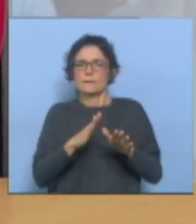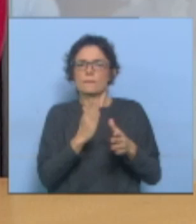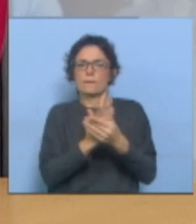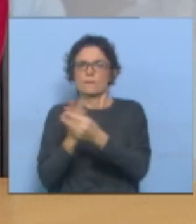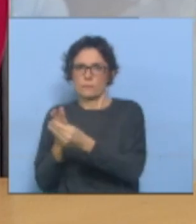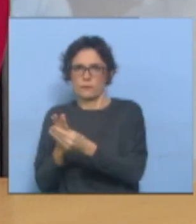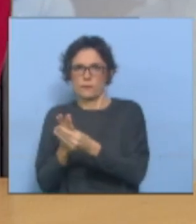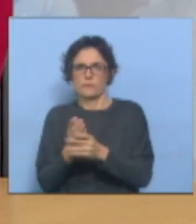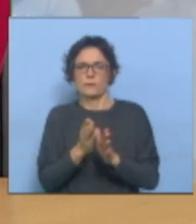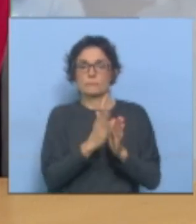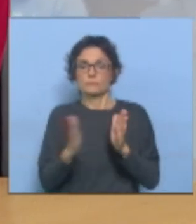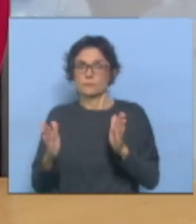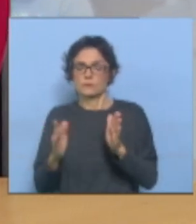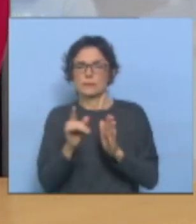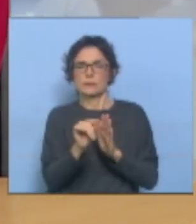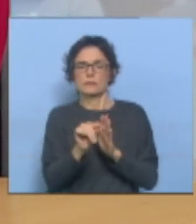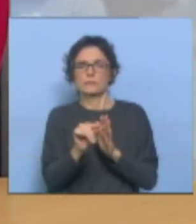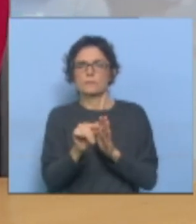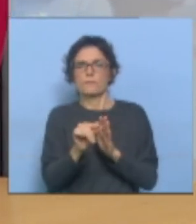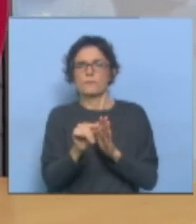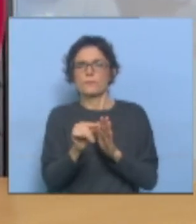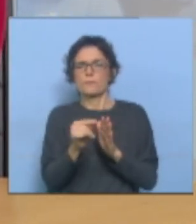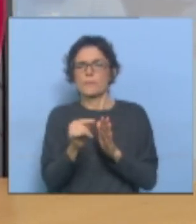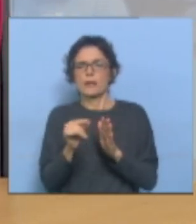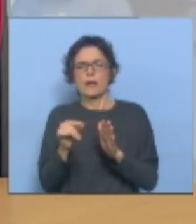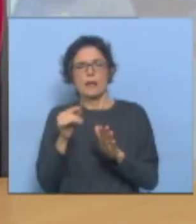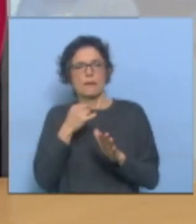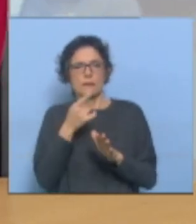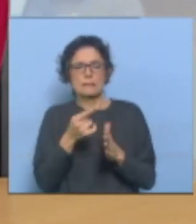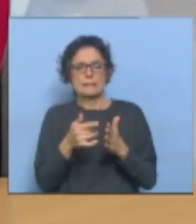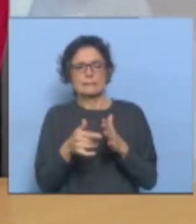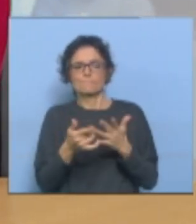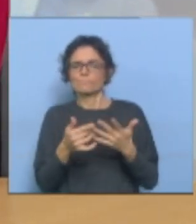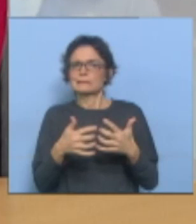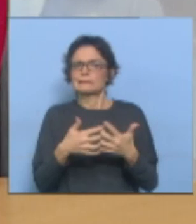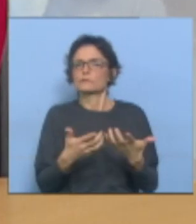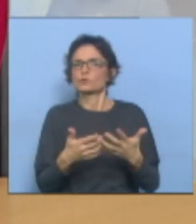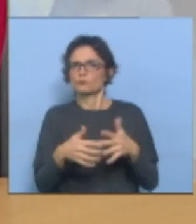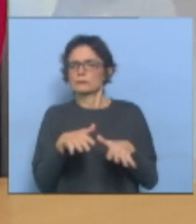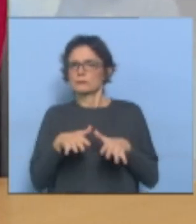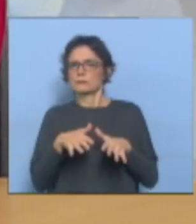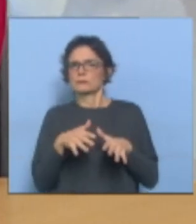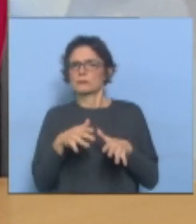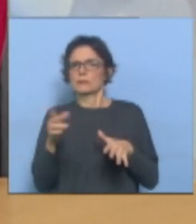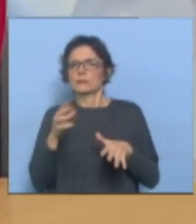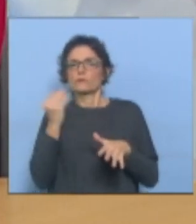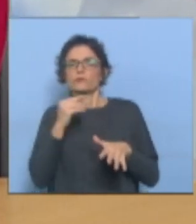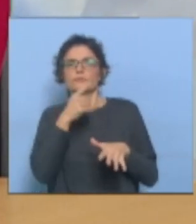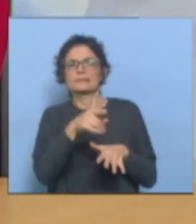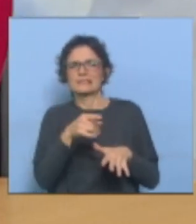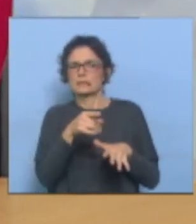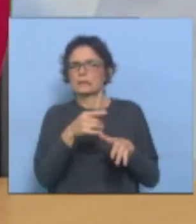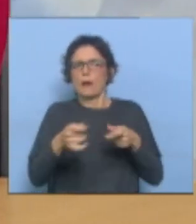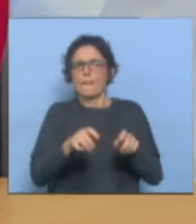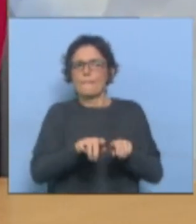perplexidade por este debate e esta votação ocorrer, ou seja, os partidos insistirem em legalizar a eutanásia